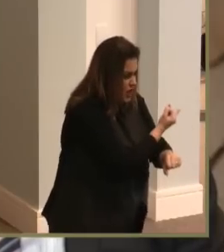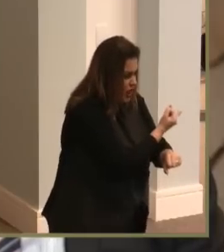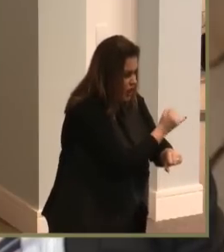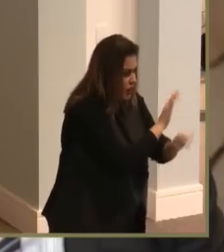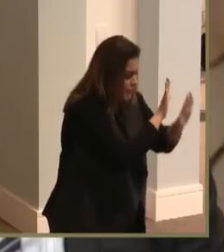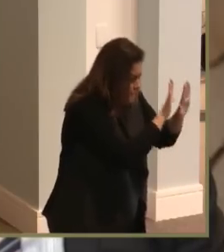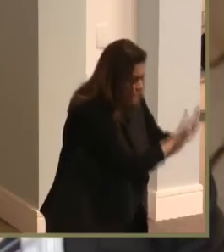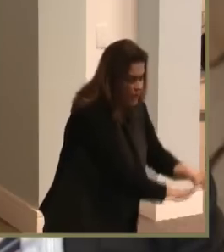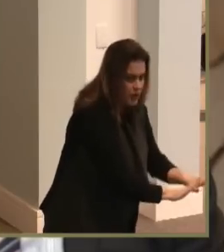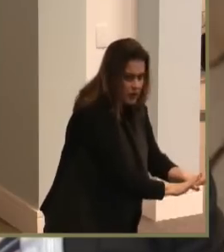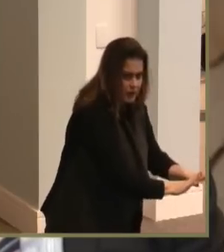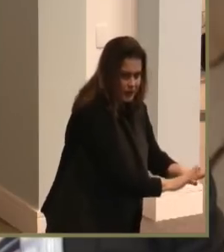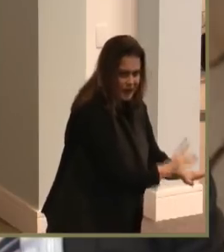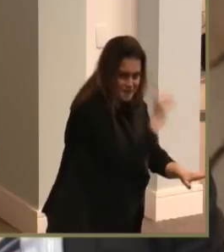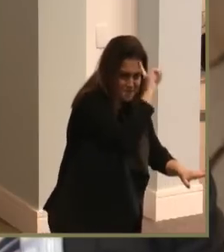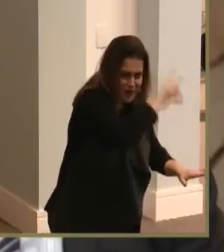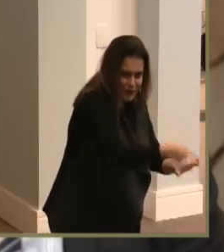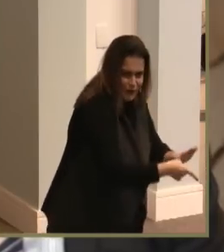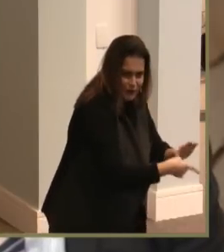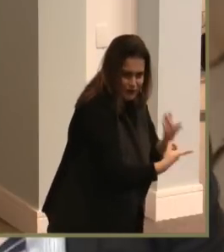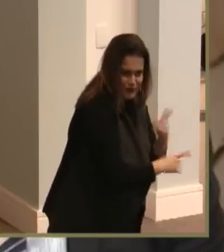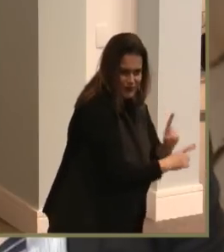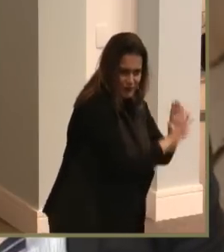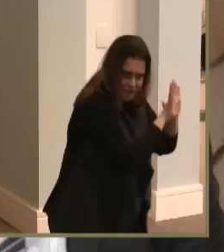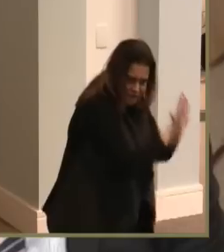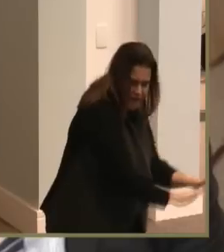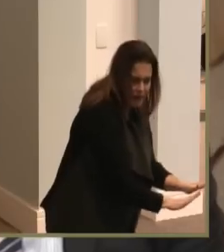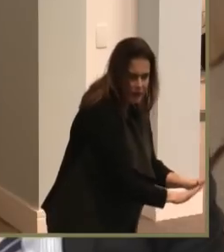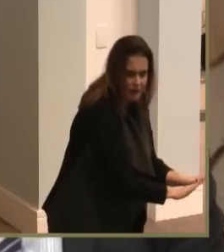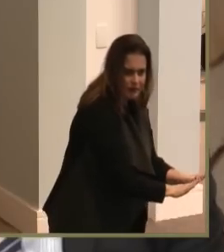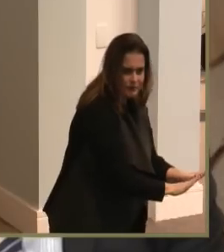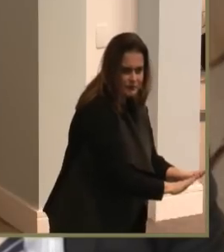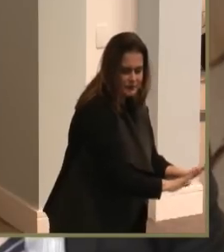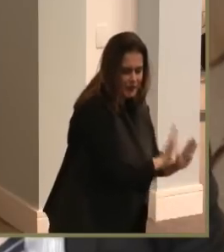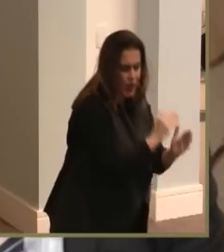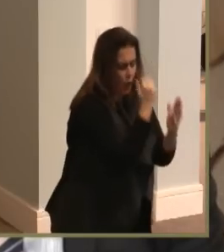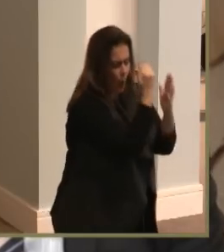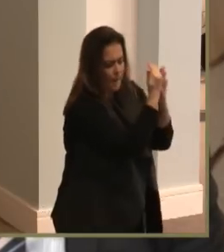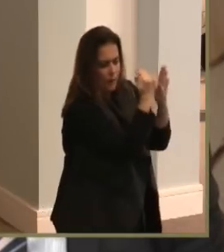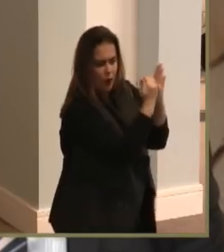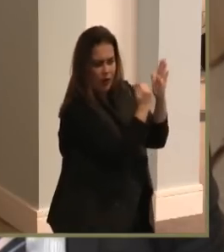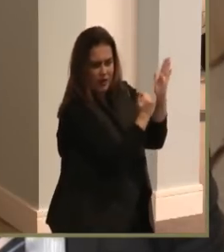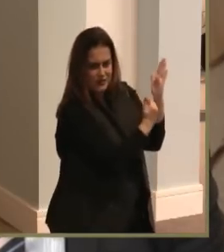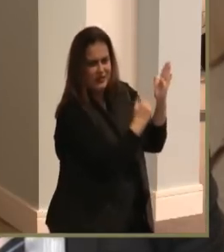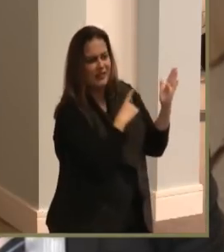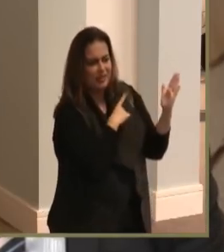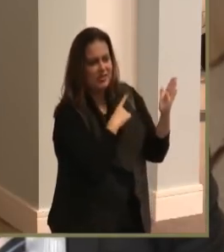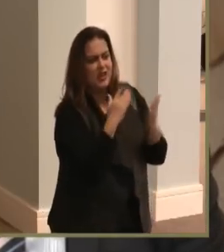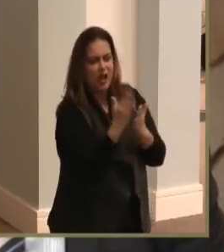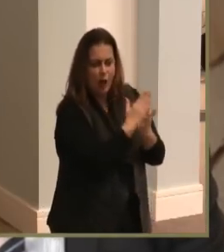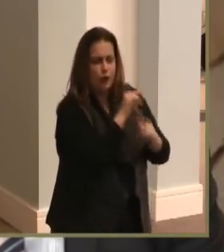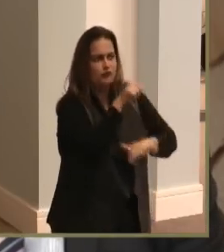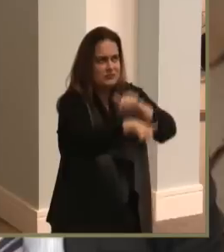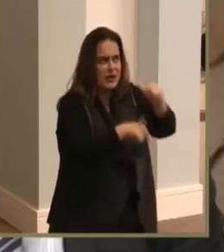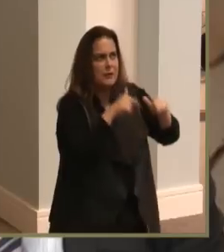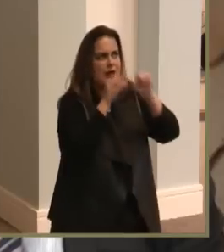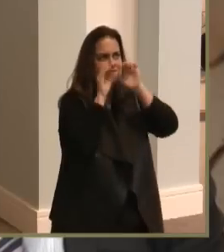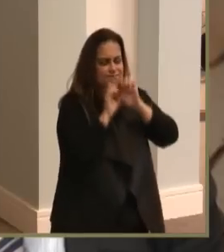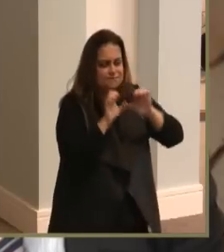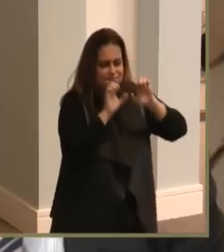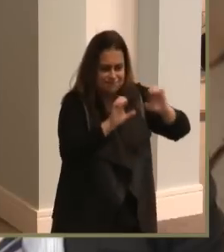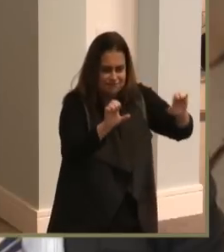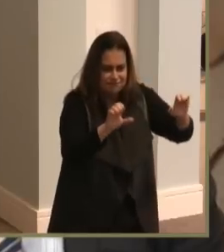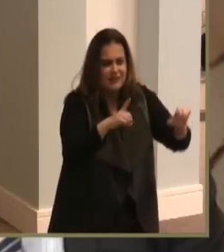pegar o boletim e perceber, lá no final do nosso boletim, nós temos algumas ações evangelizadoras e temos algumas